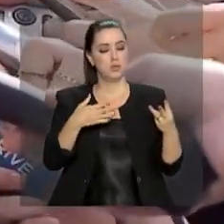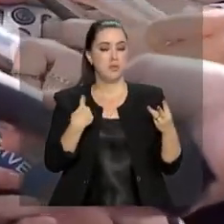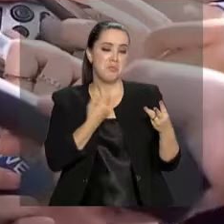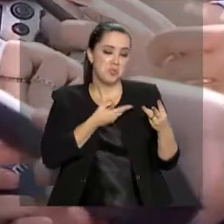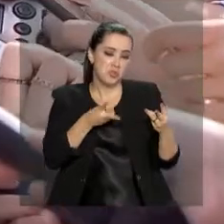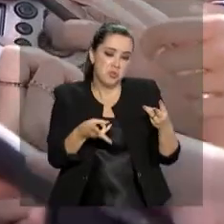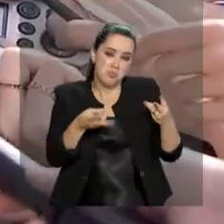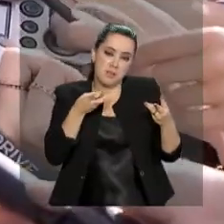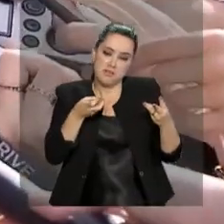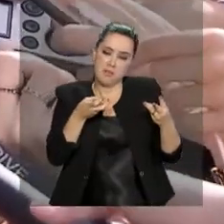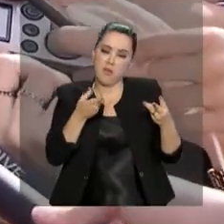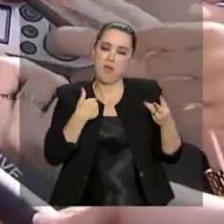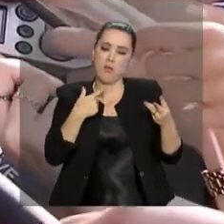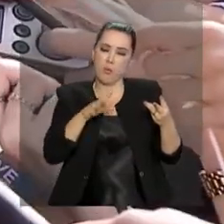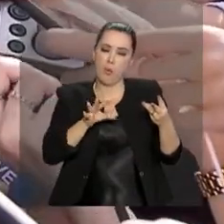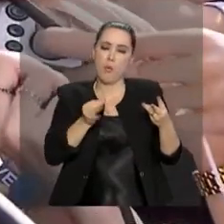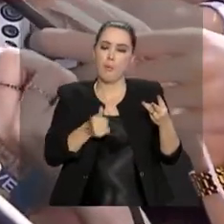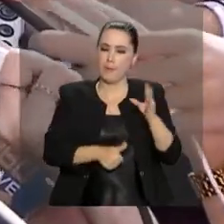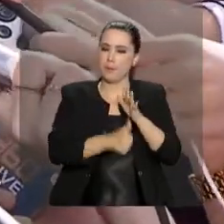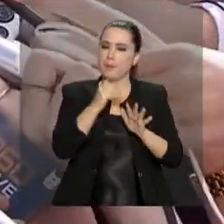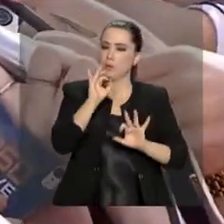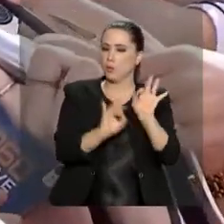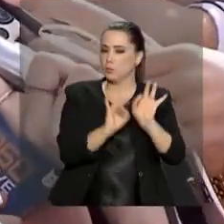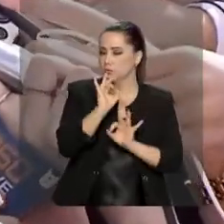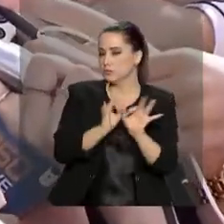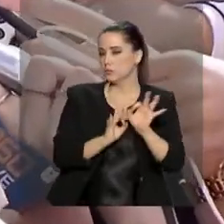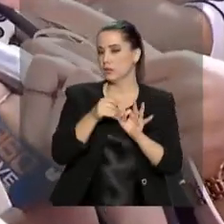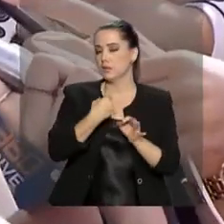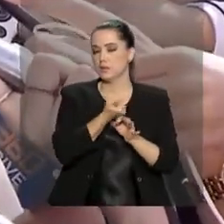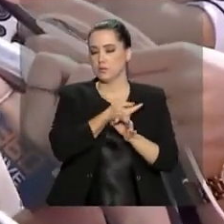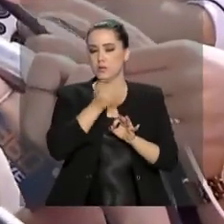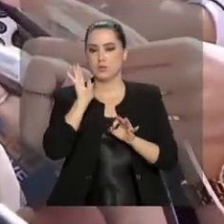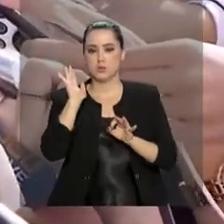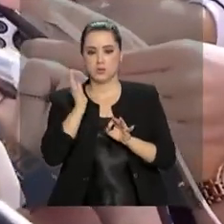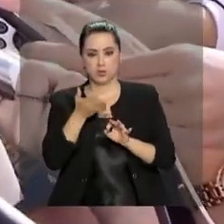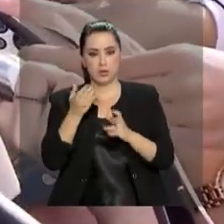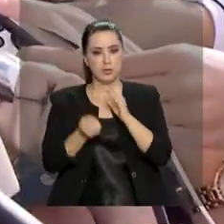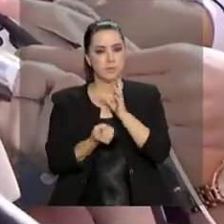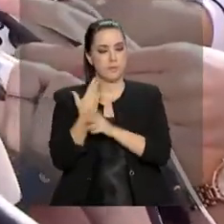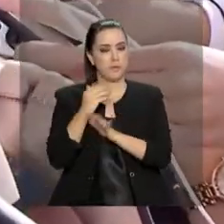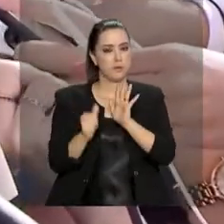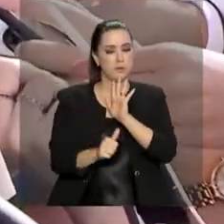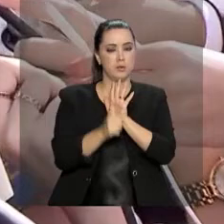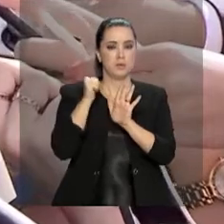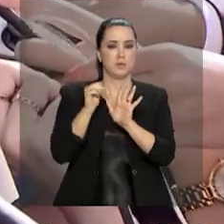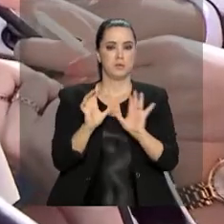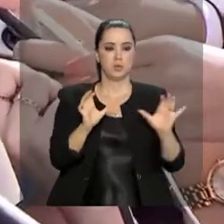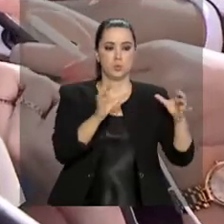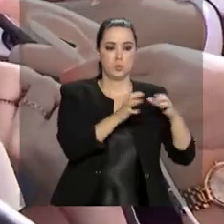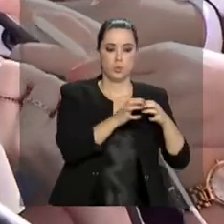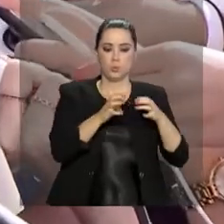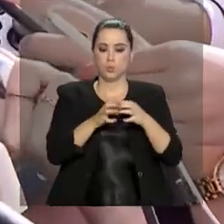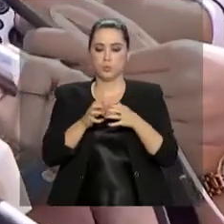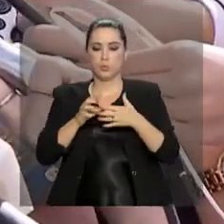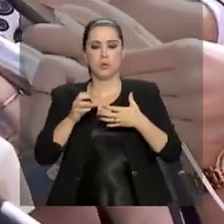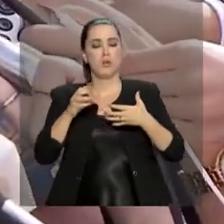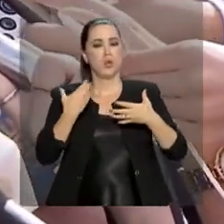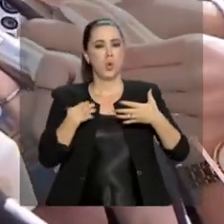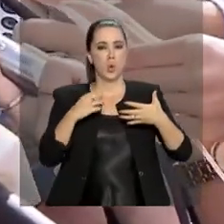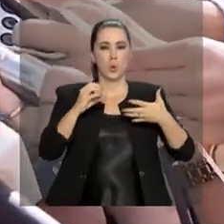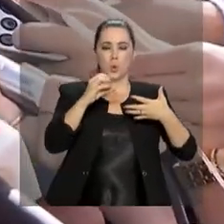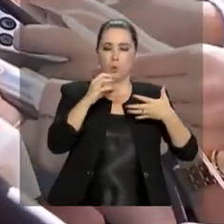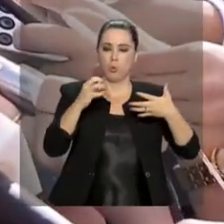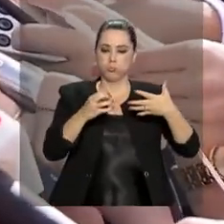nós fizemos um primeiro ajuste já e nós criamos os primeiros grupos técnicos que